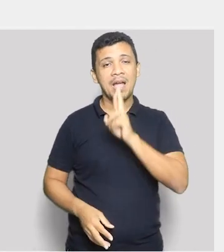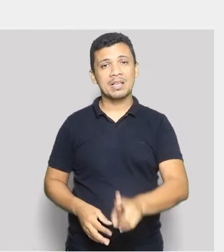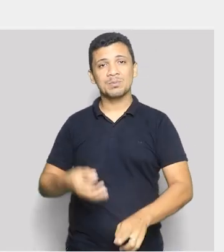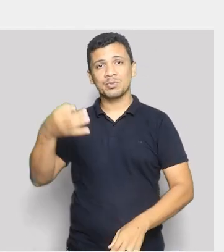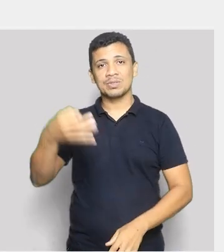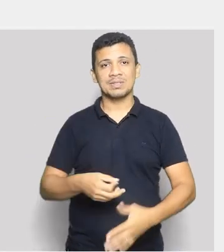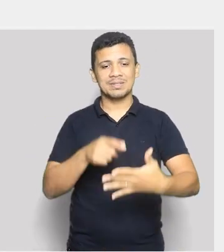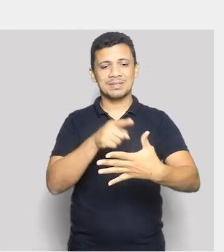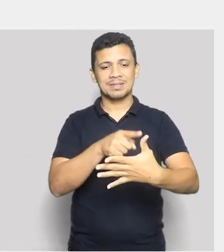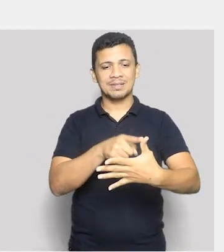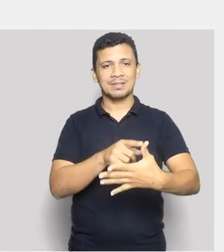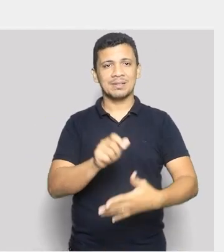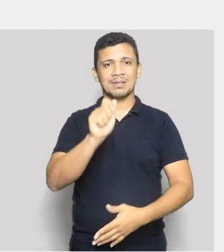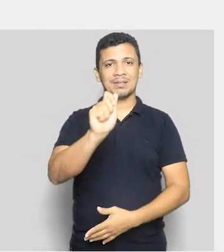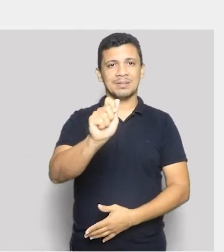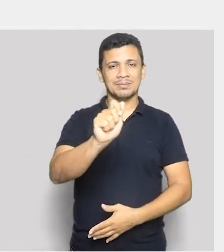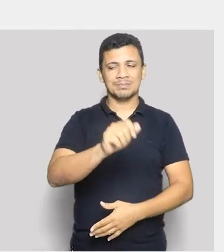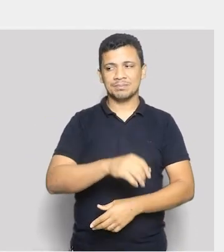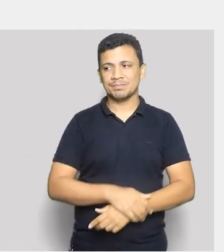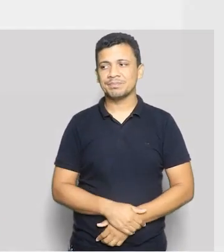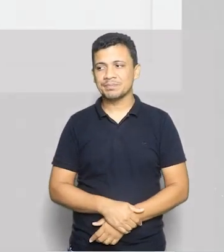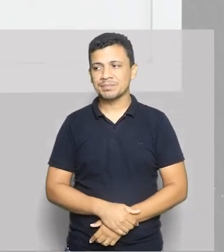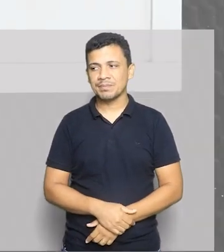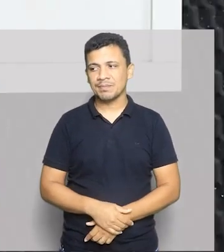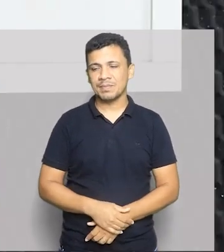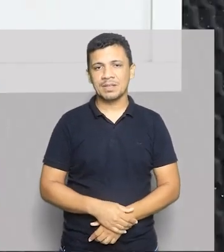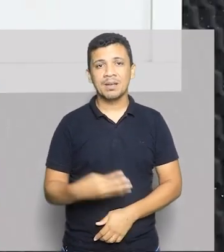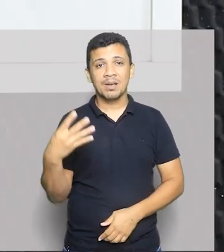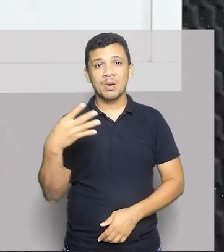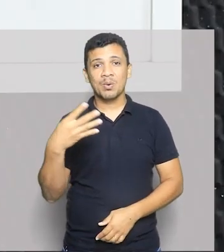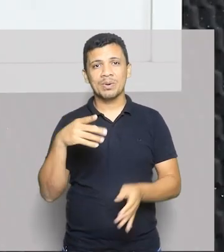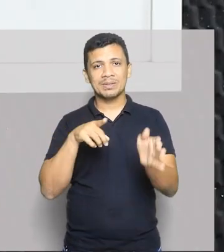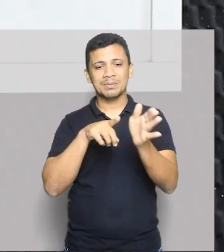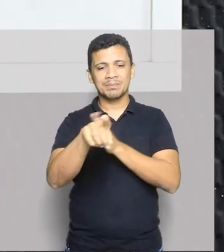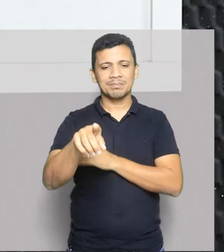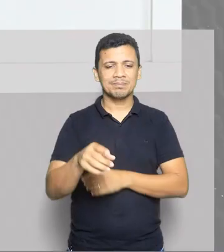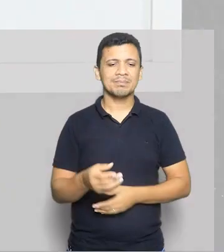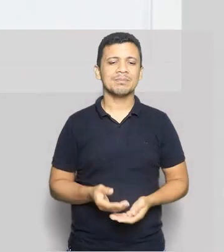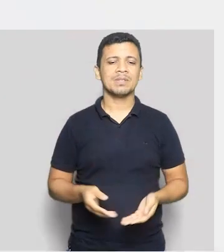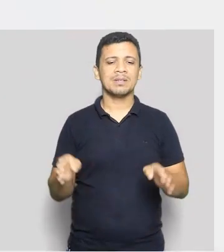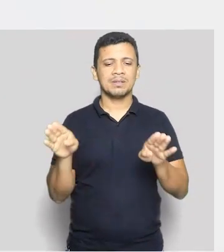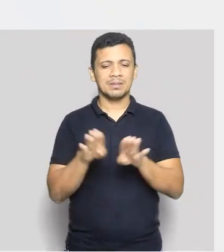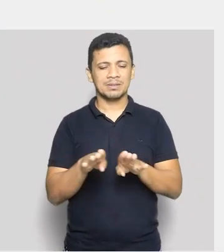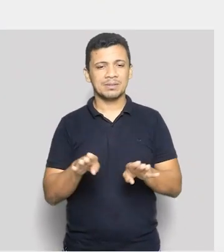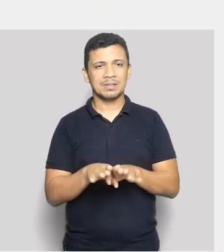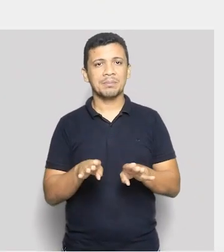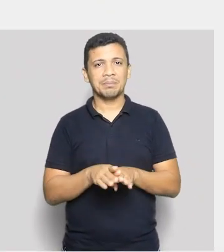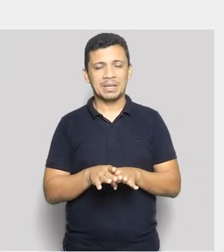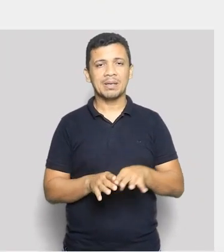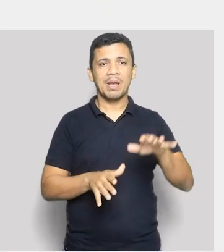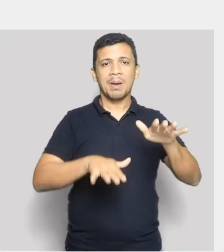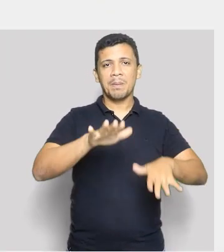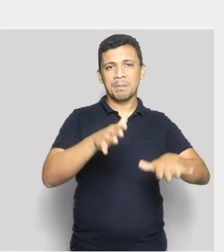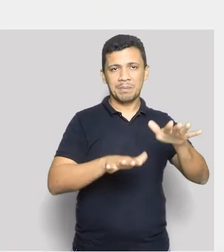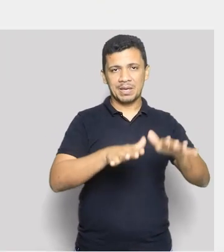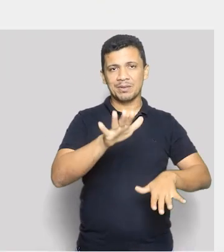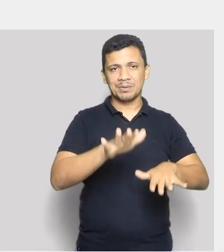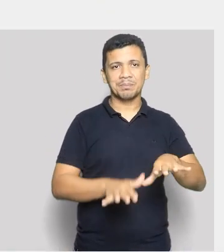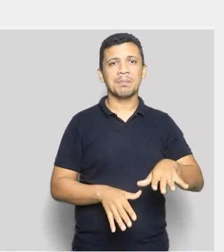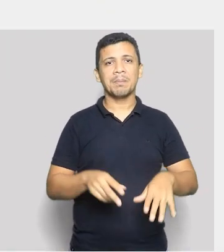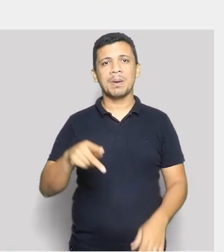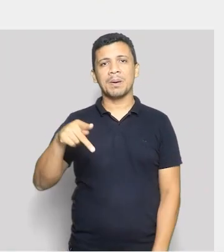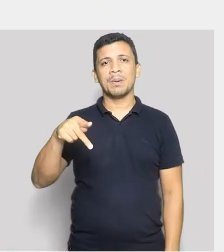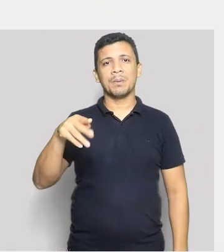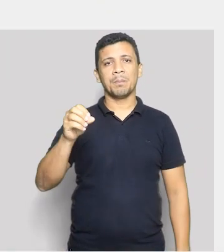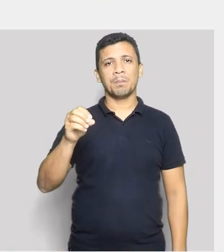de avião. Beleza? Vamos para a nossa última questão do nosso vídeo. Uma questão também envolvendo média aritmética